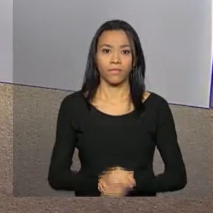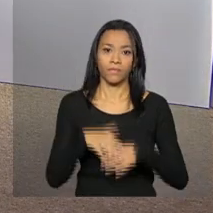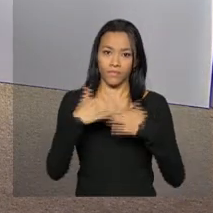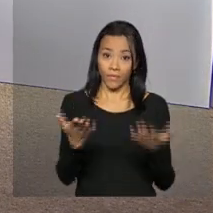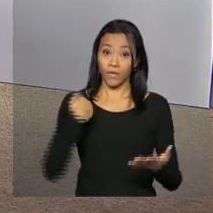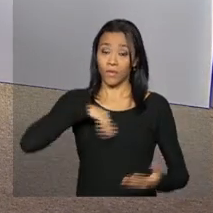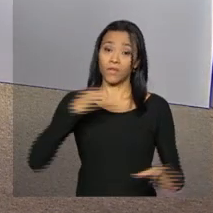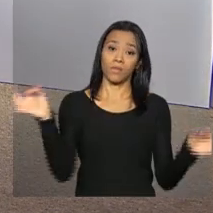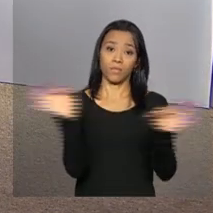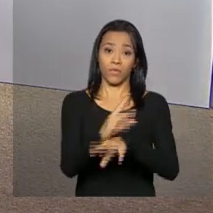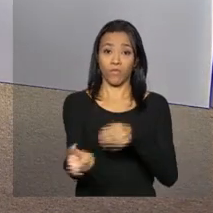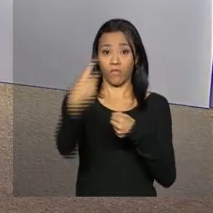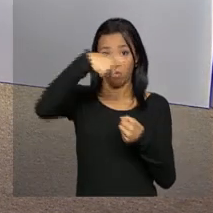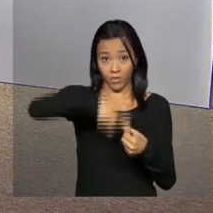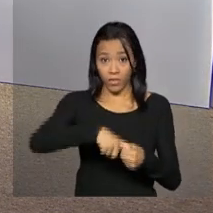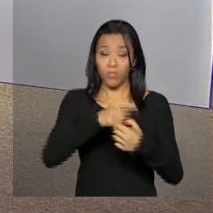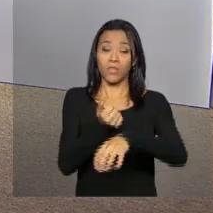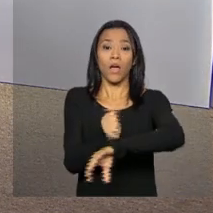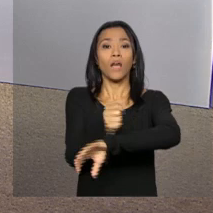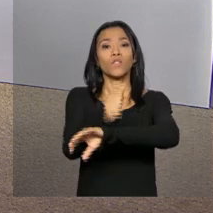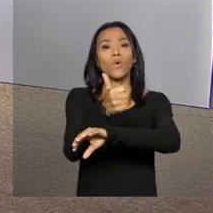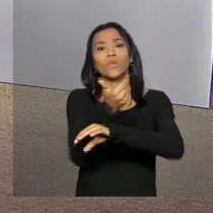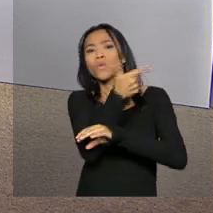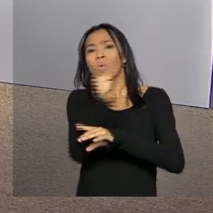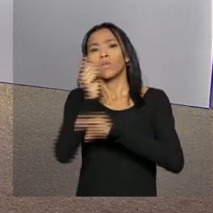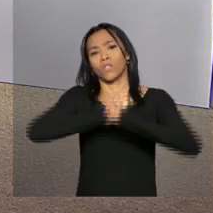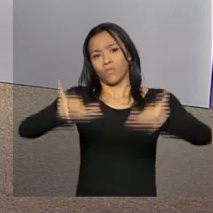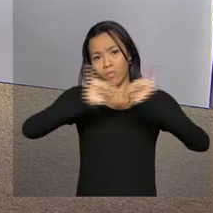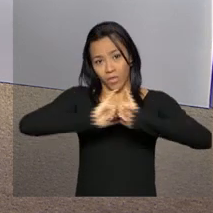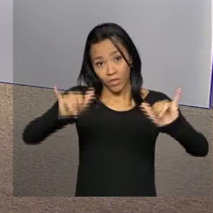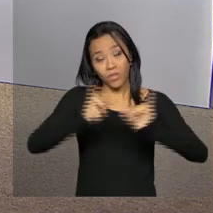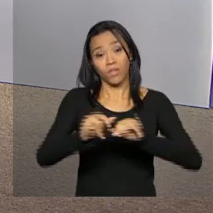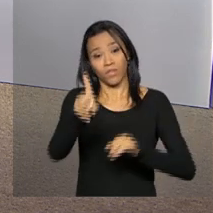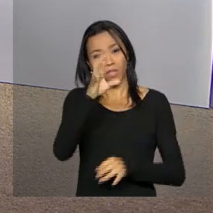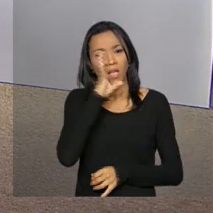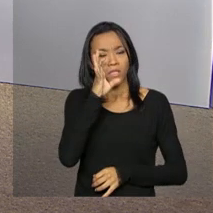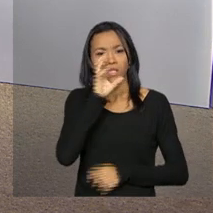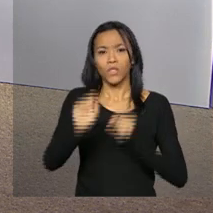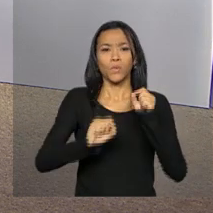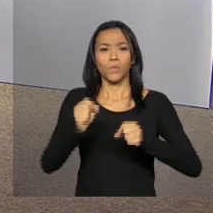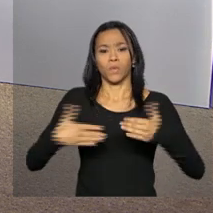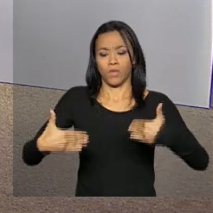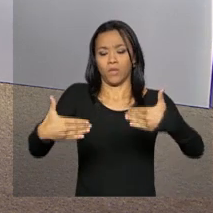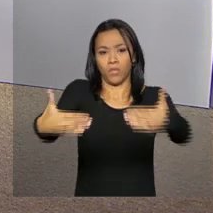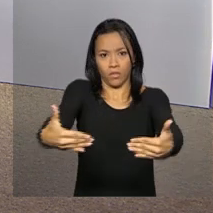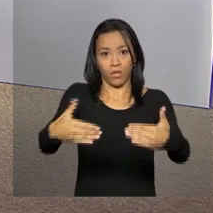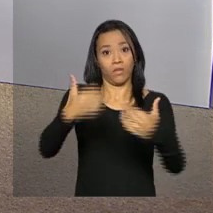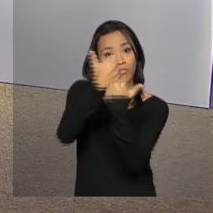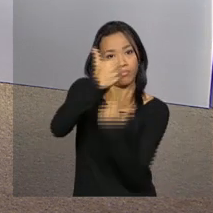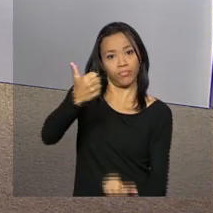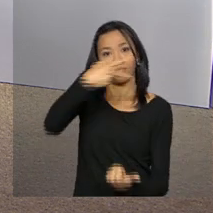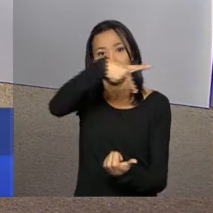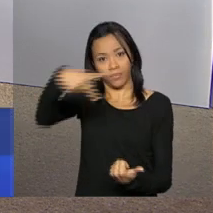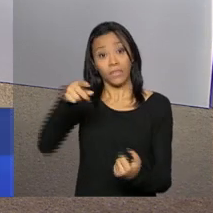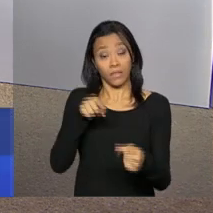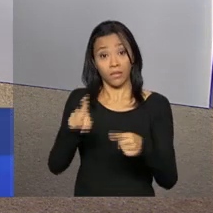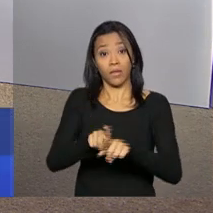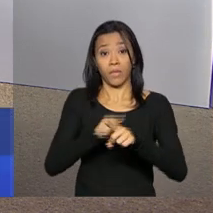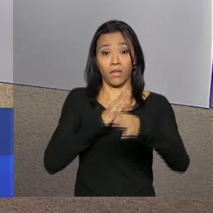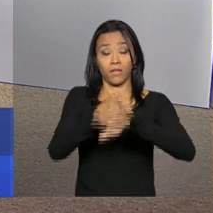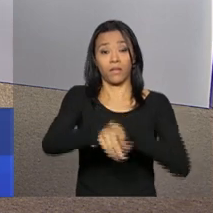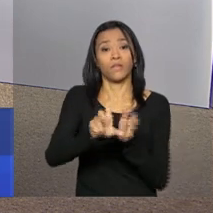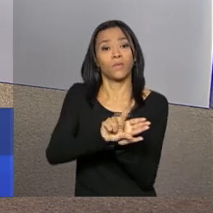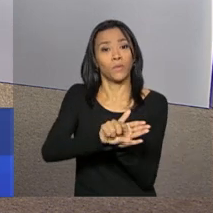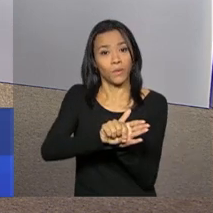Nós ficamos por aqui, voltamos às 11 horas com outras informações. Acompanhe as novidades do Executivo Federal também nas nossas redes